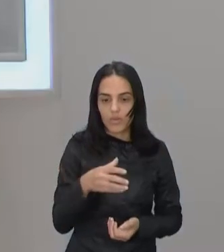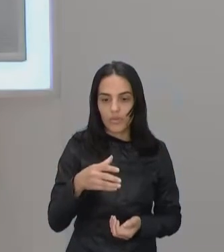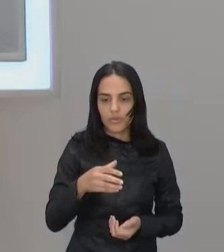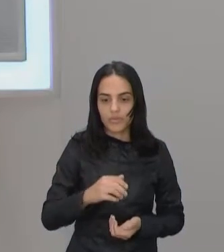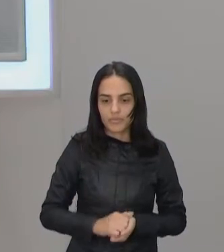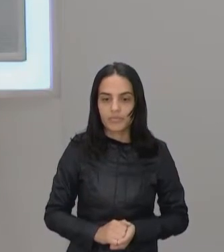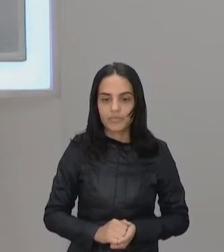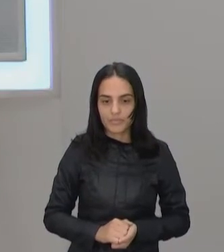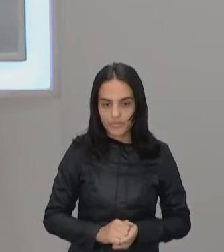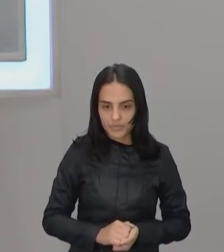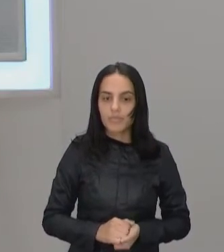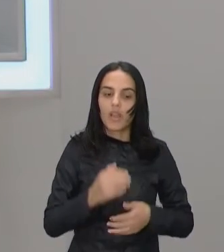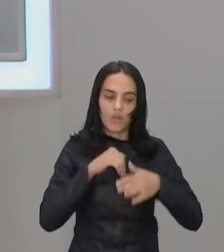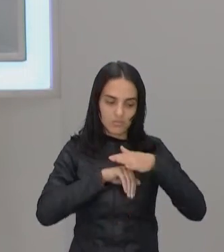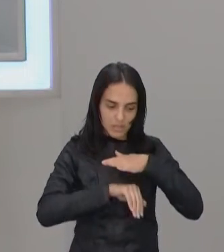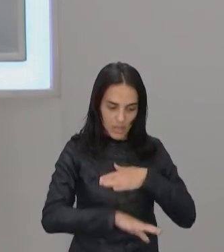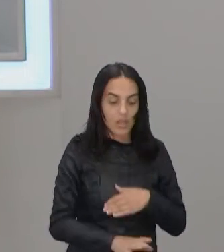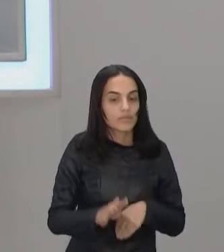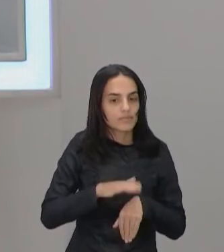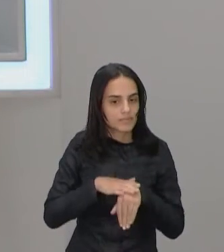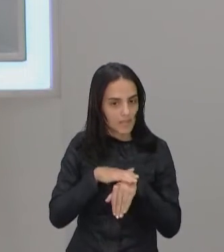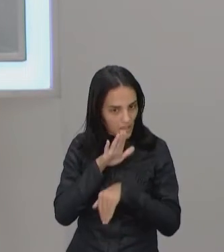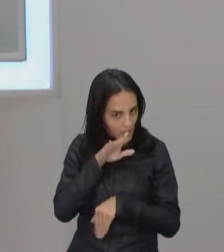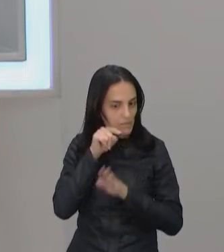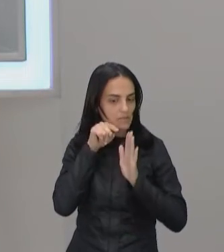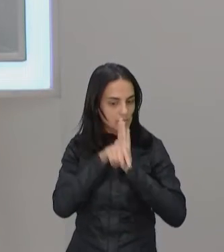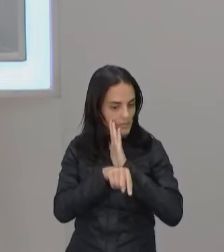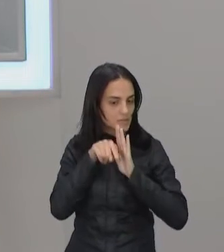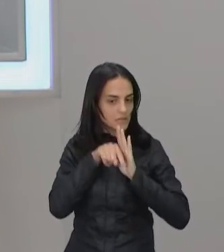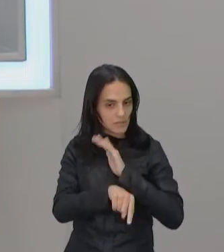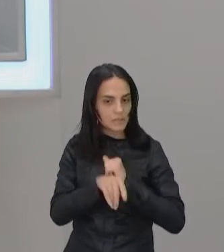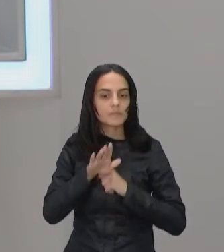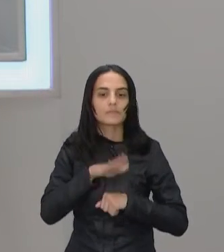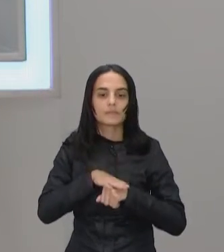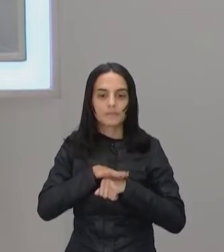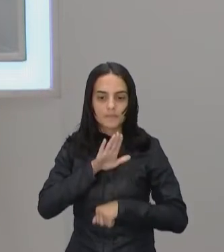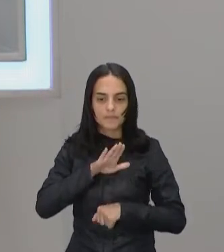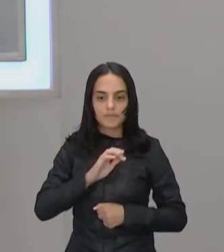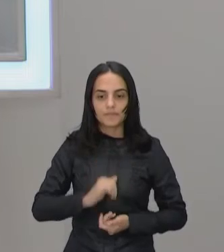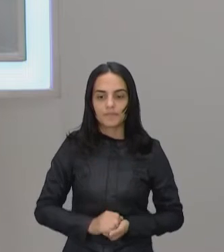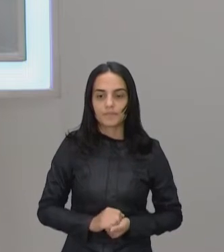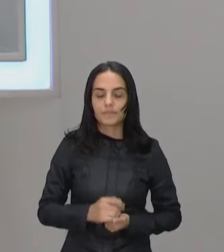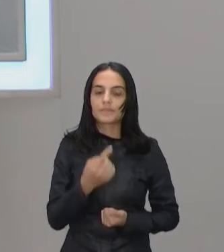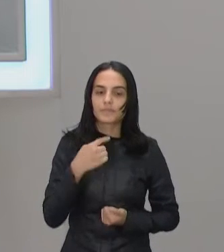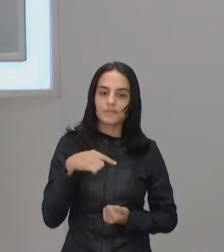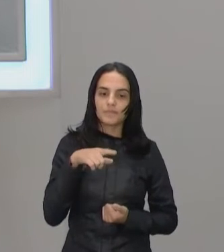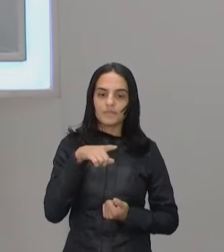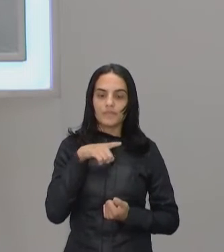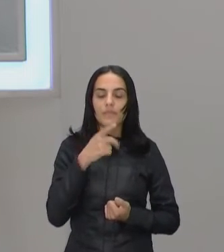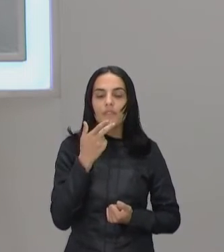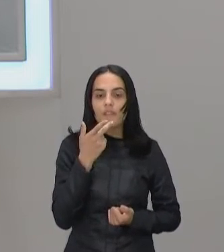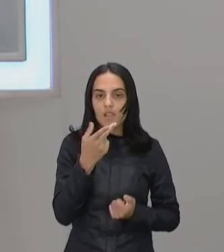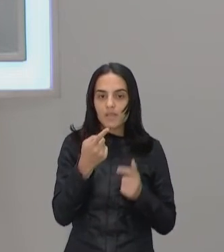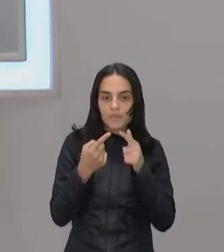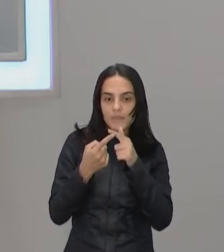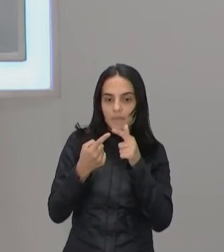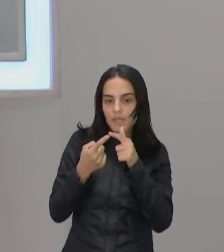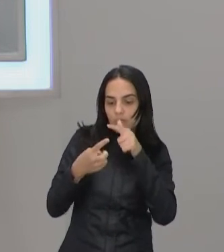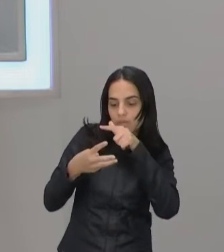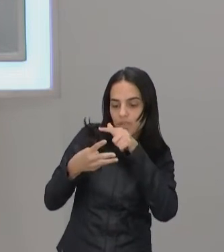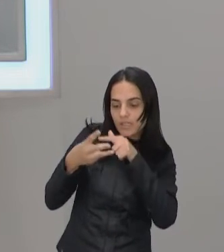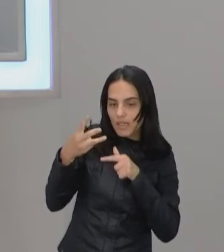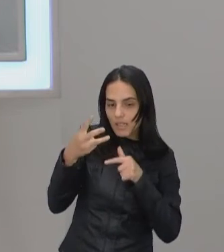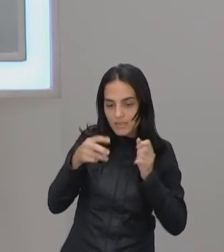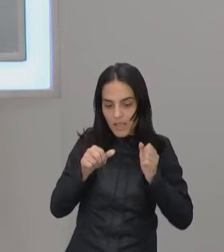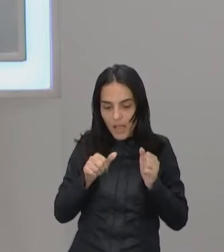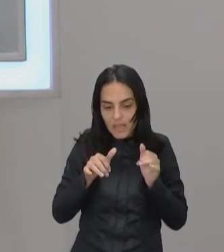bem maior. É um dado bem maior essa perguntinha aí, né? Que ela está em partes ali. Então, nós estamos falando primeiro de 3 tipos de